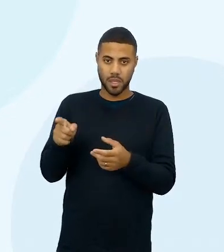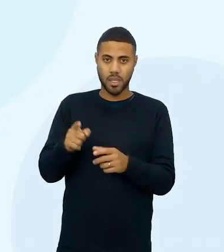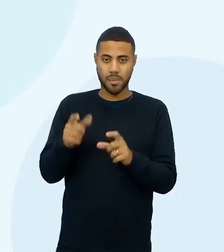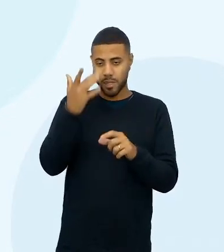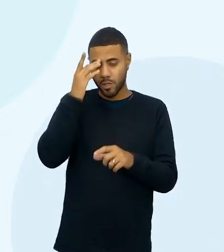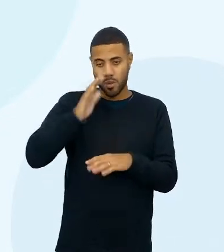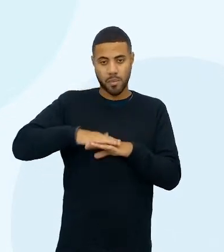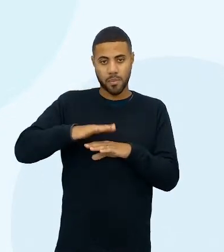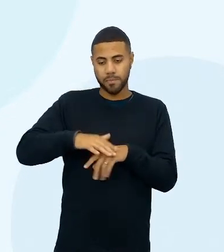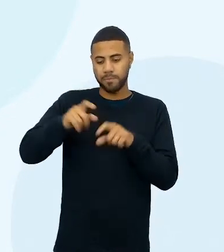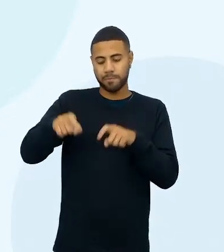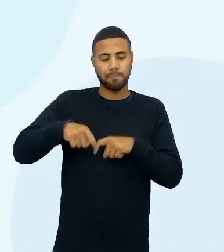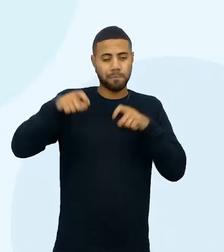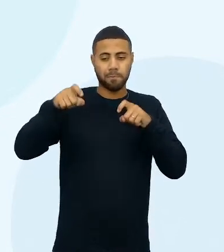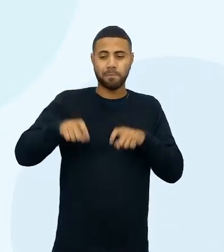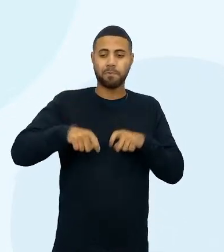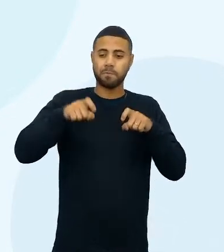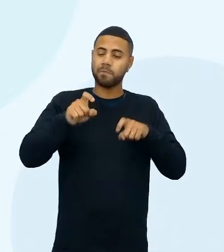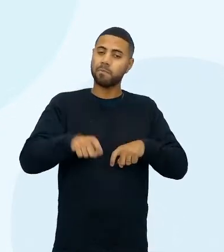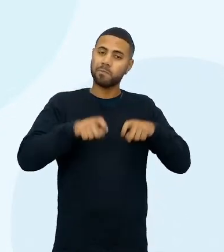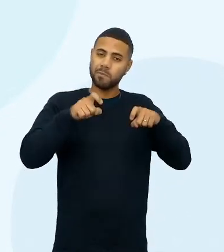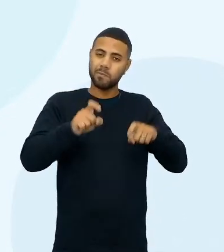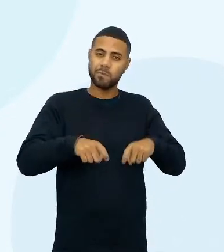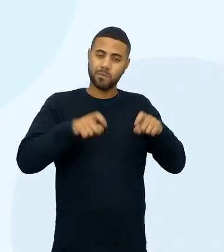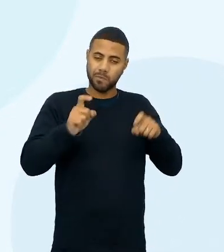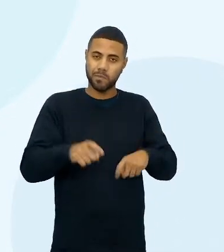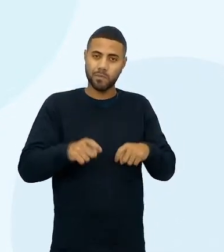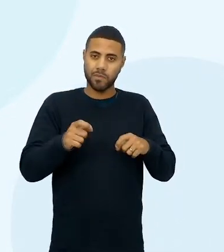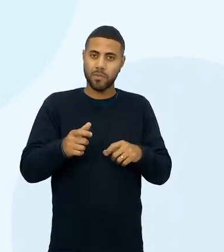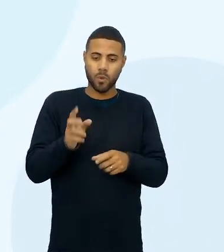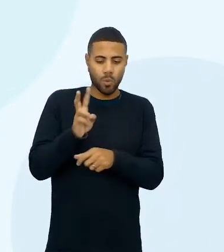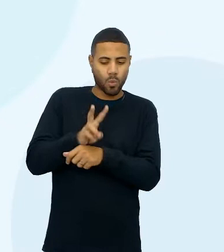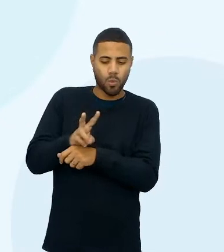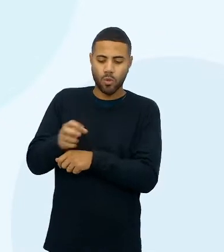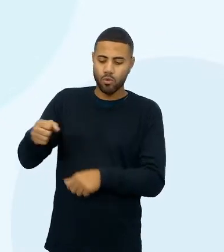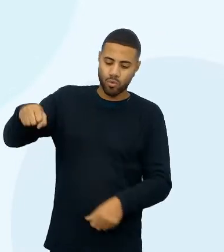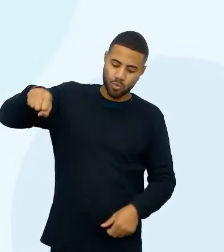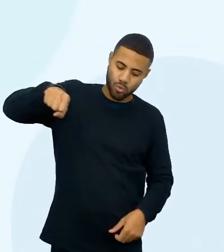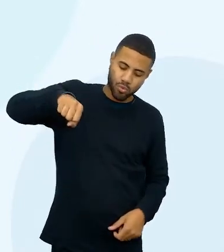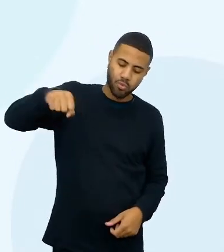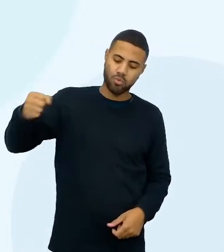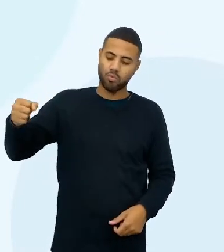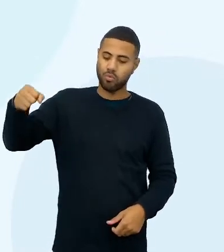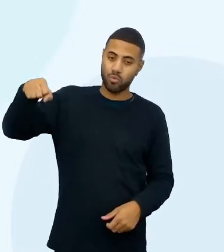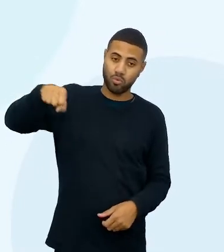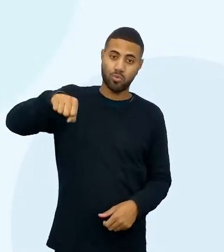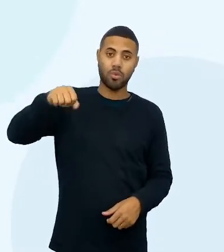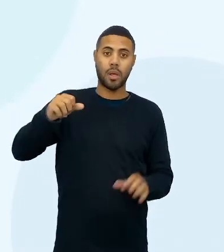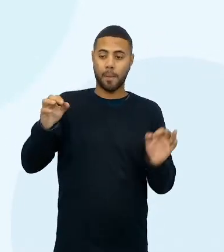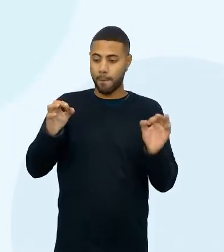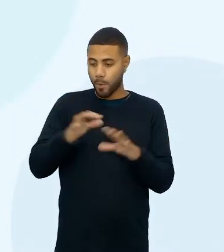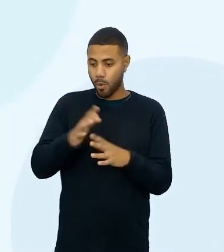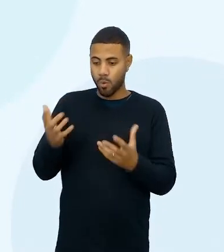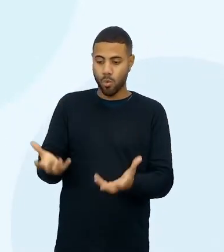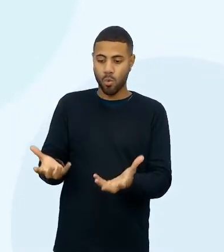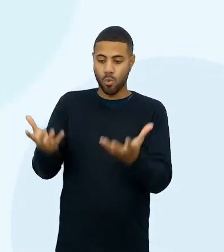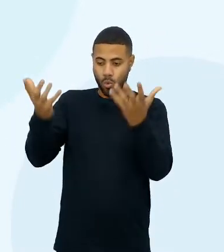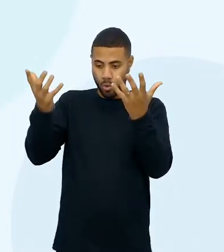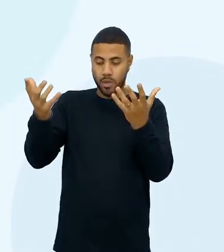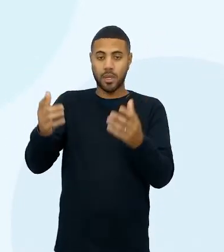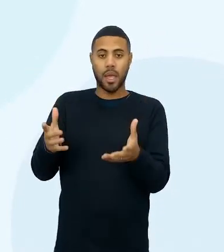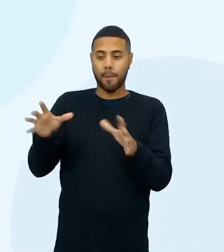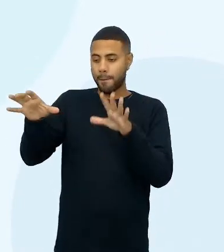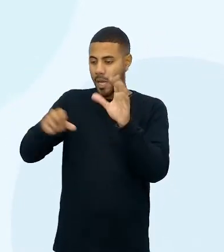aquelas hortaliças, vai lá cultivar, aduba, cuida, e na hora dele colher, na hora do momento da colheita,